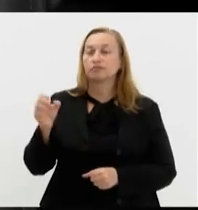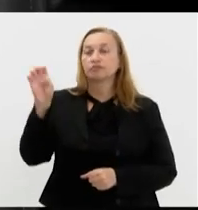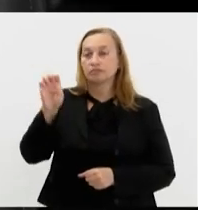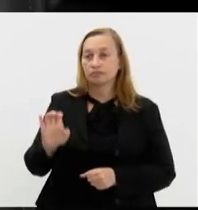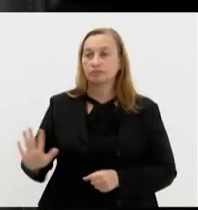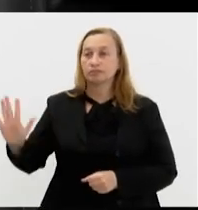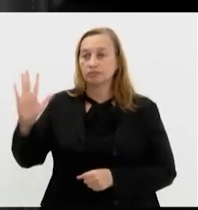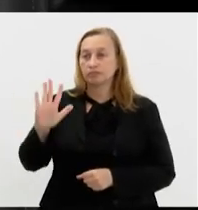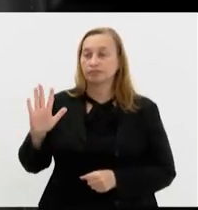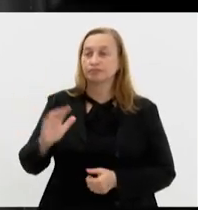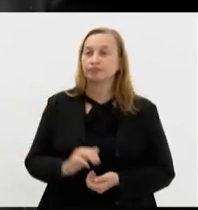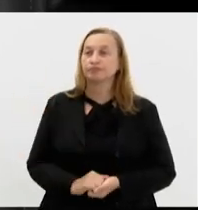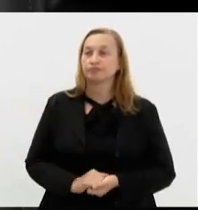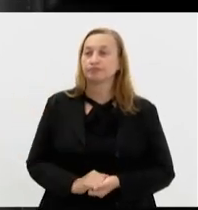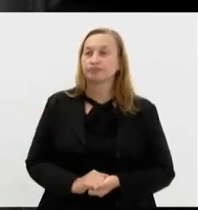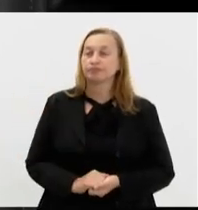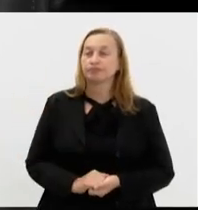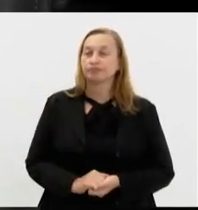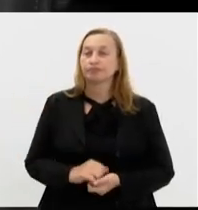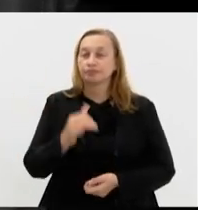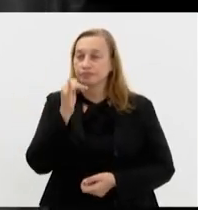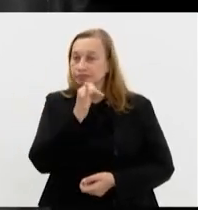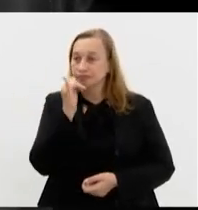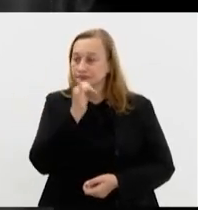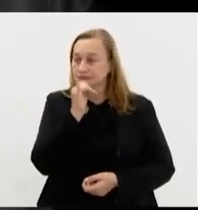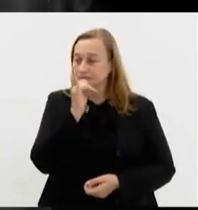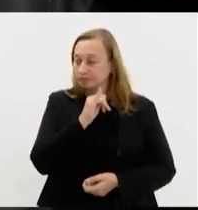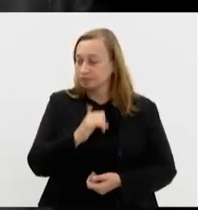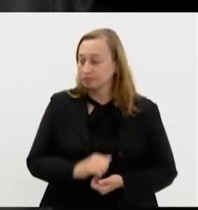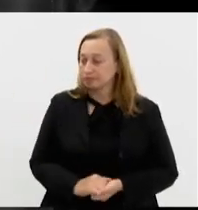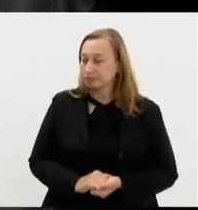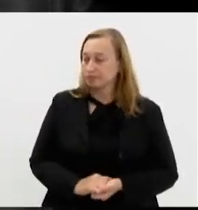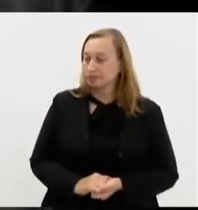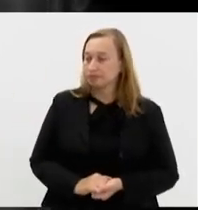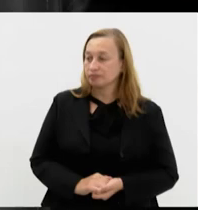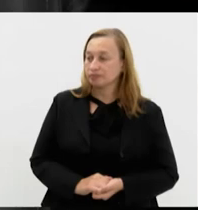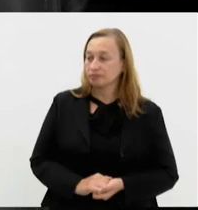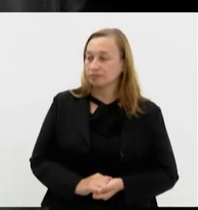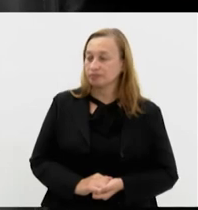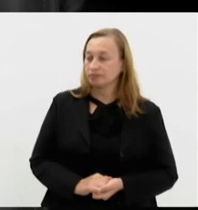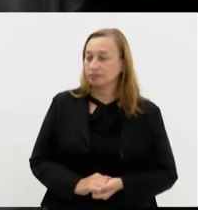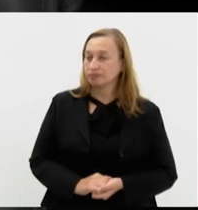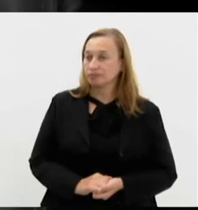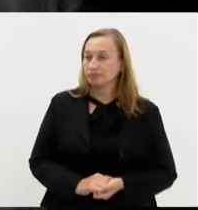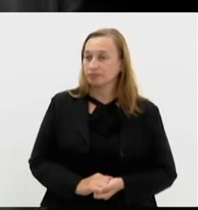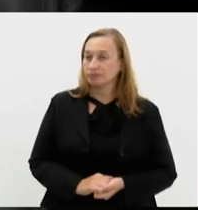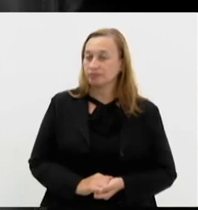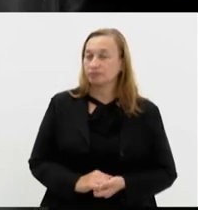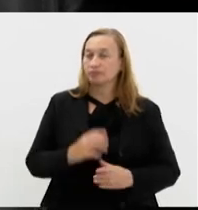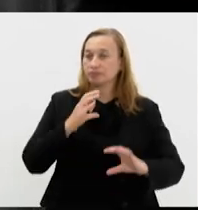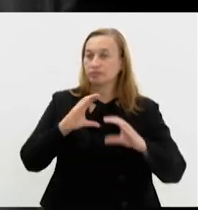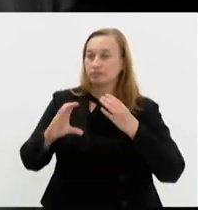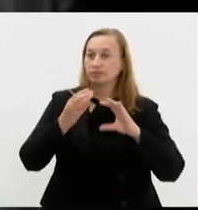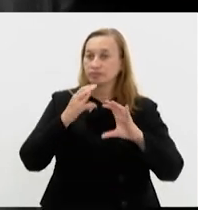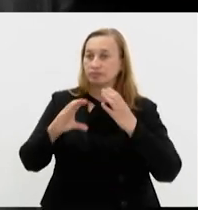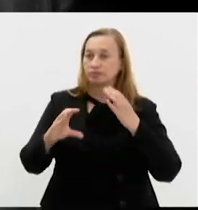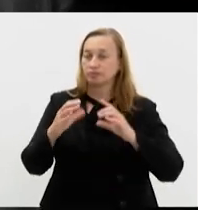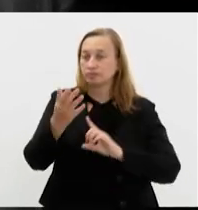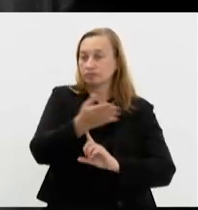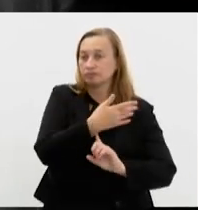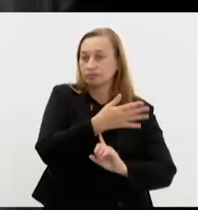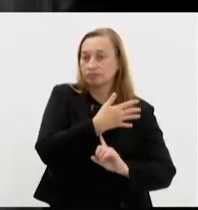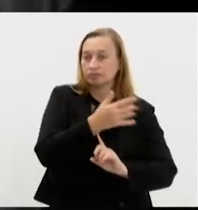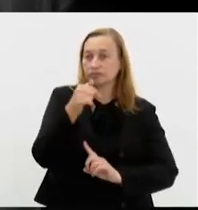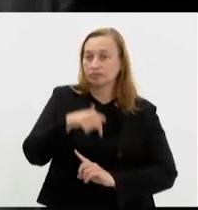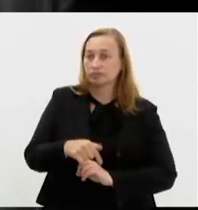Especialmente na Itália Então nós vamos ver a impactação das novas tecnologias da comunicação aqui no processo